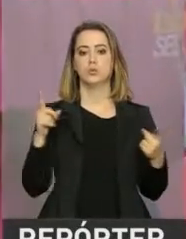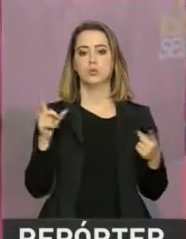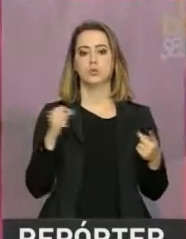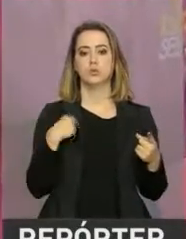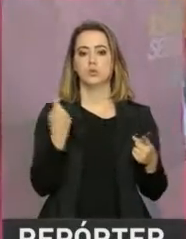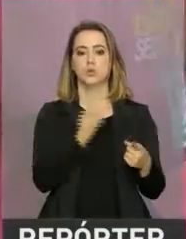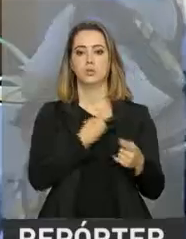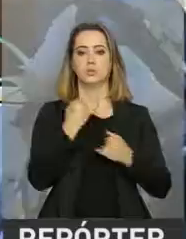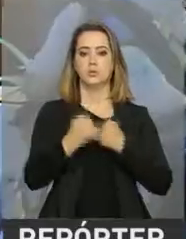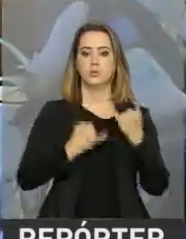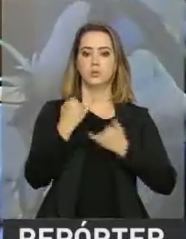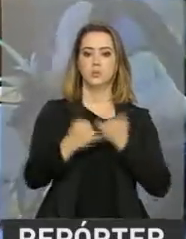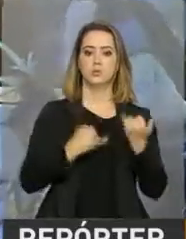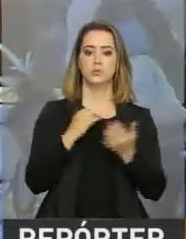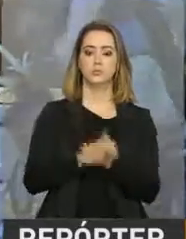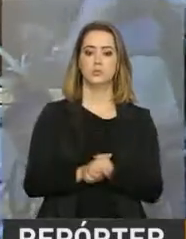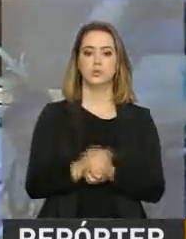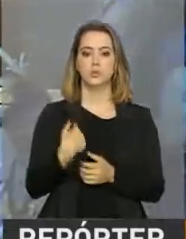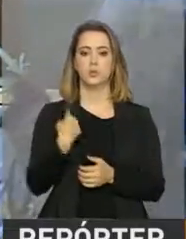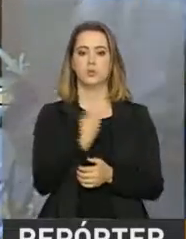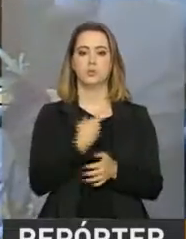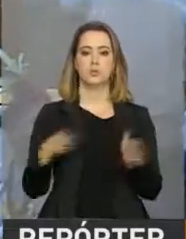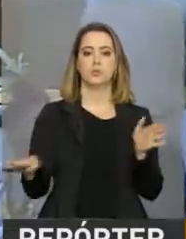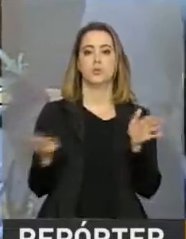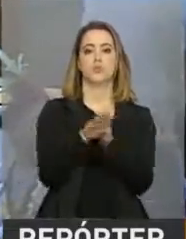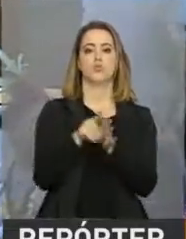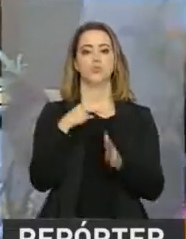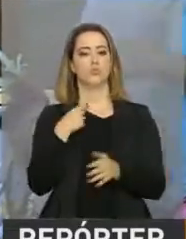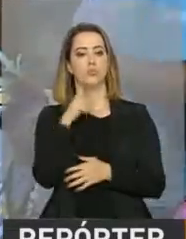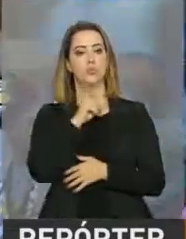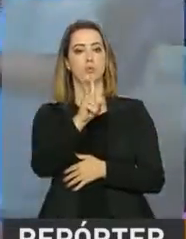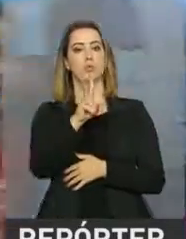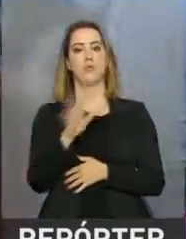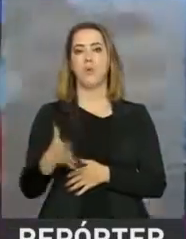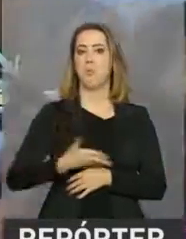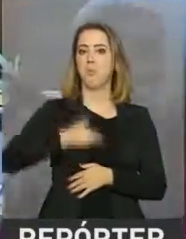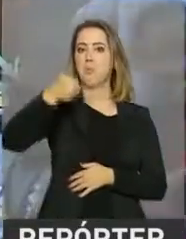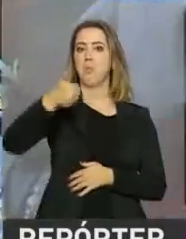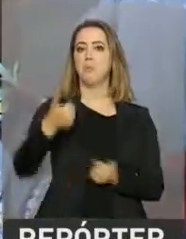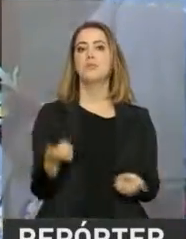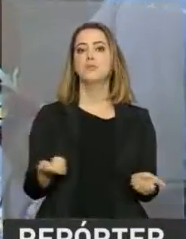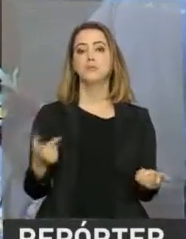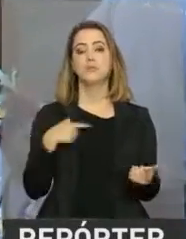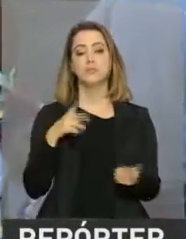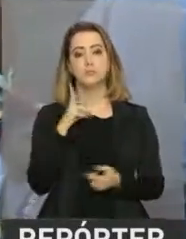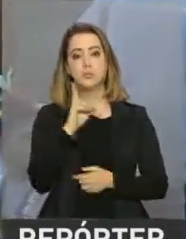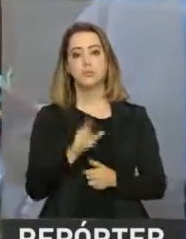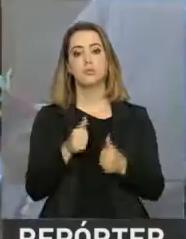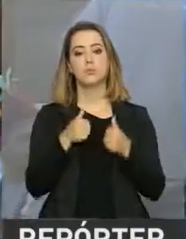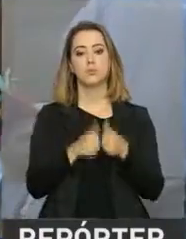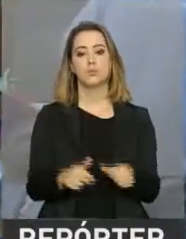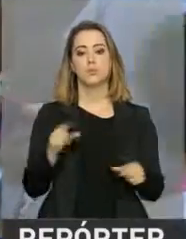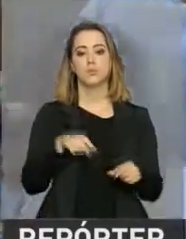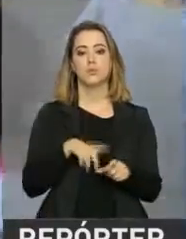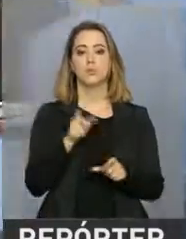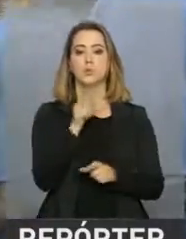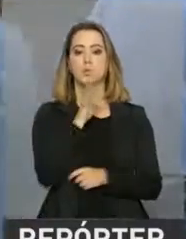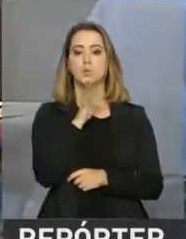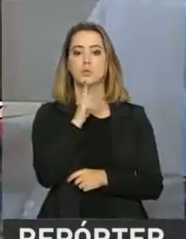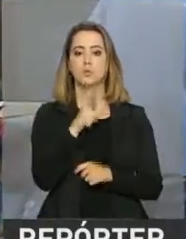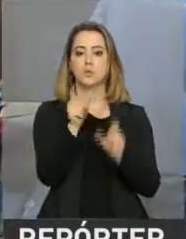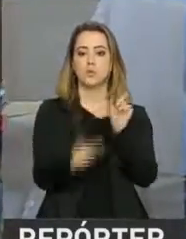nos divertimos. Quando a gente chegou aqui, a gente percebeu que realmente é maravilhoso, está sendo maravilhoso, conhecer pessoas